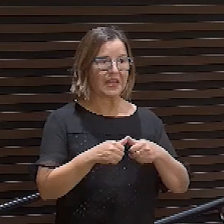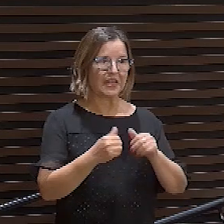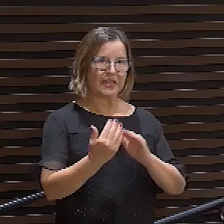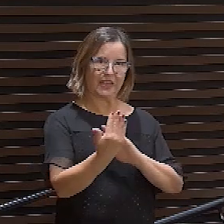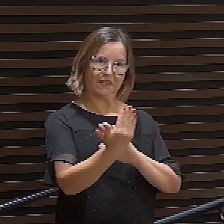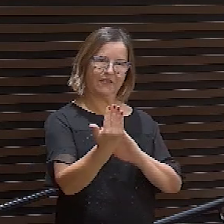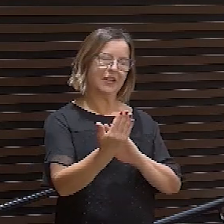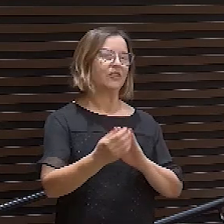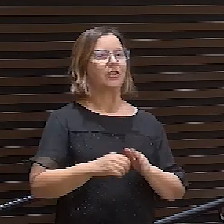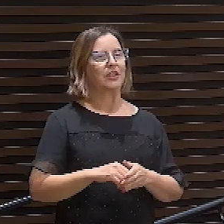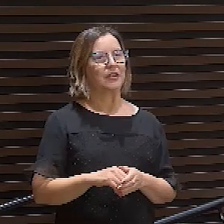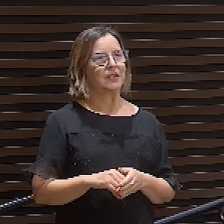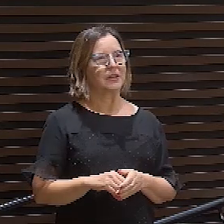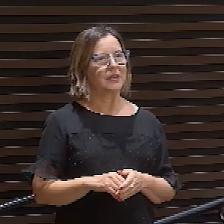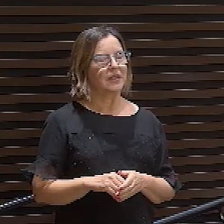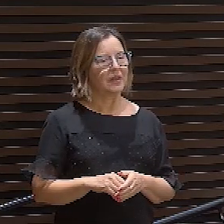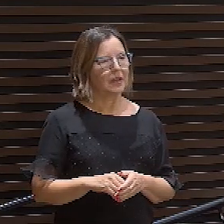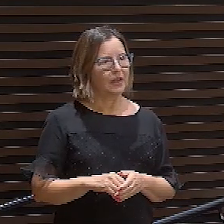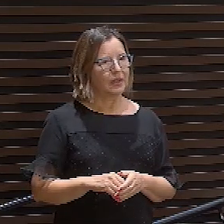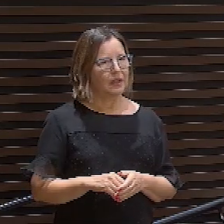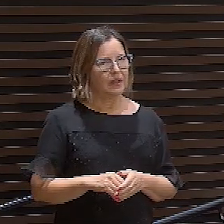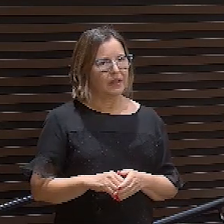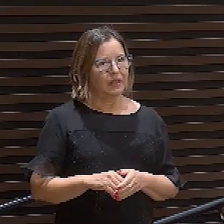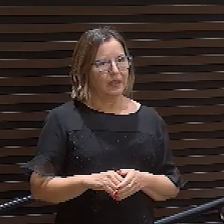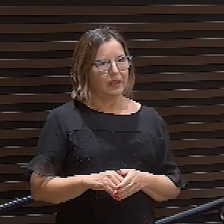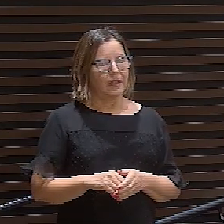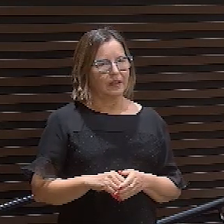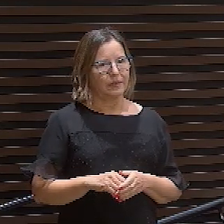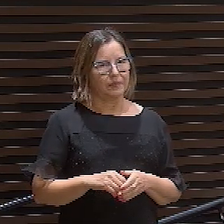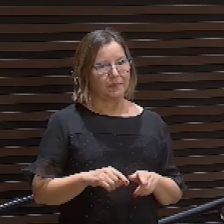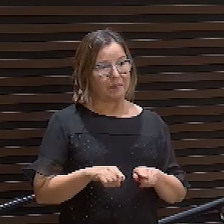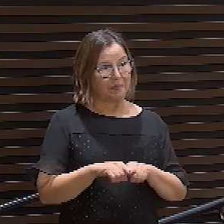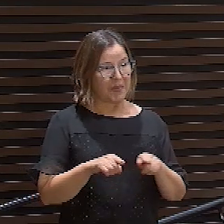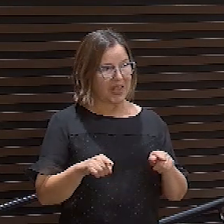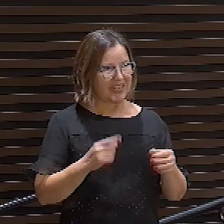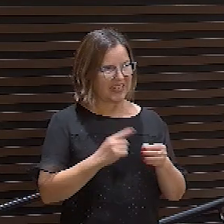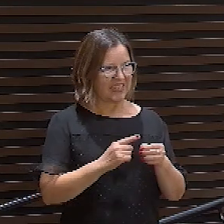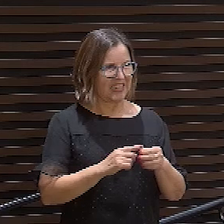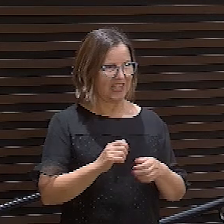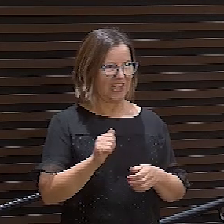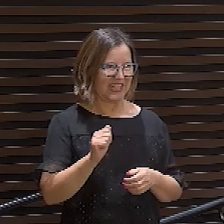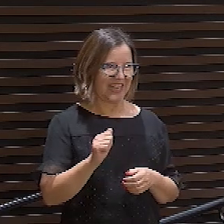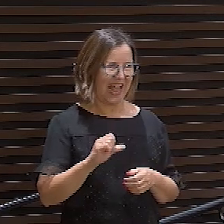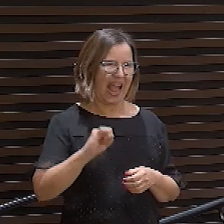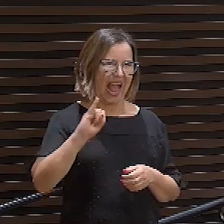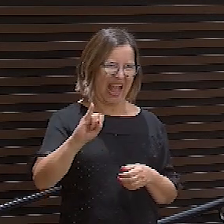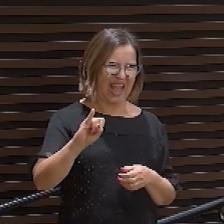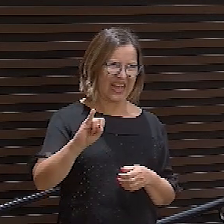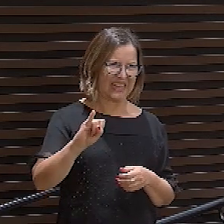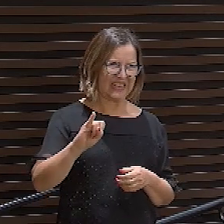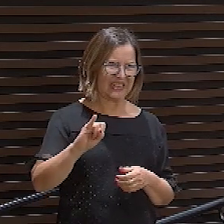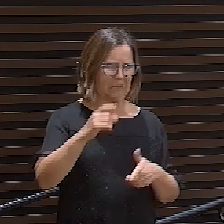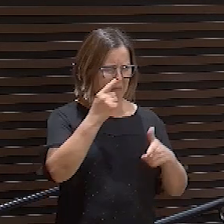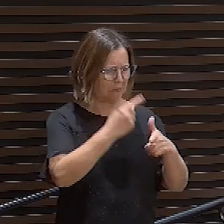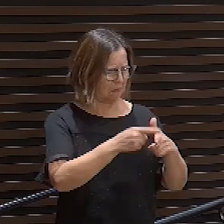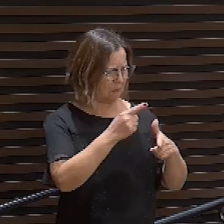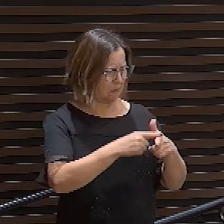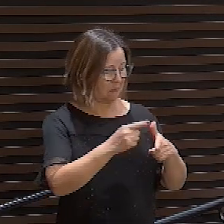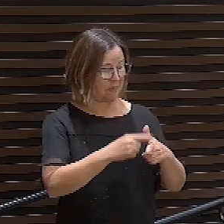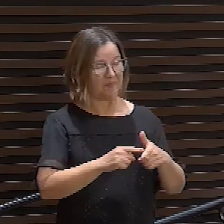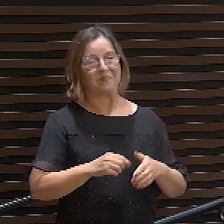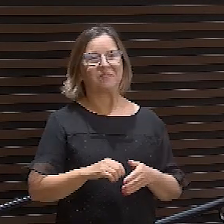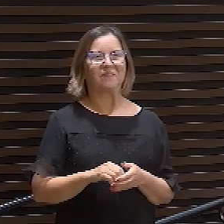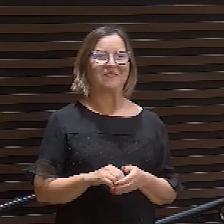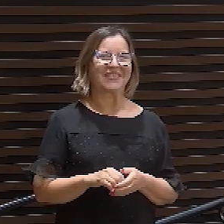mas entre o Ai, que vai trazer muitos Ai, a minha esposa hoje estava comigo ouvindo um